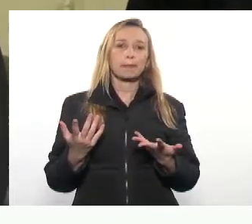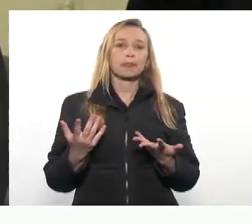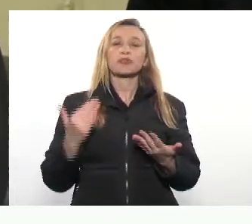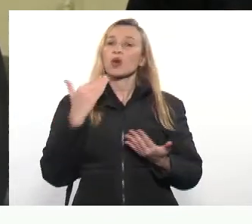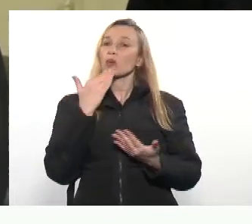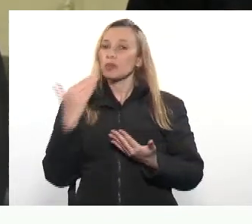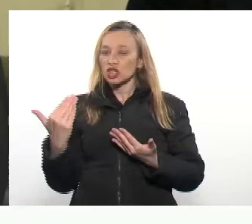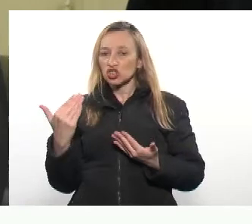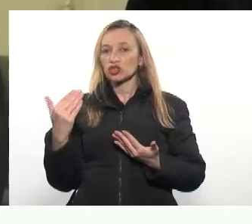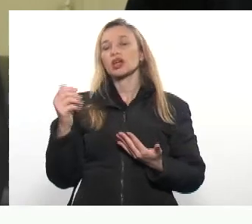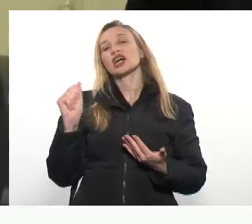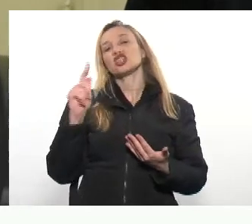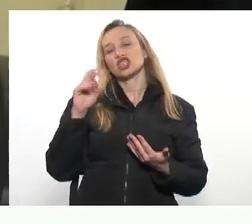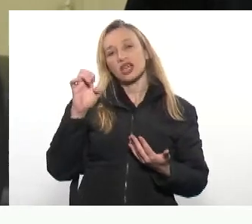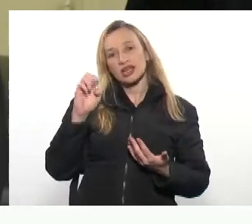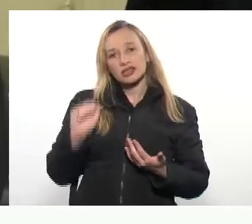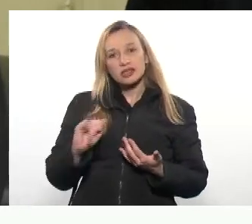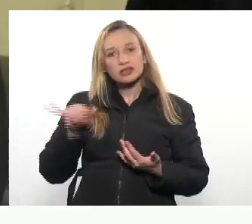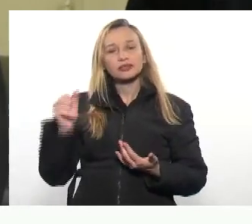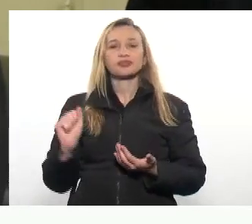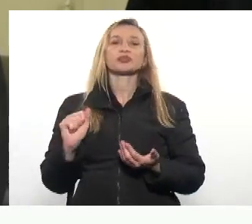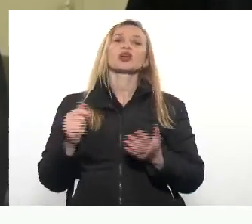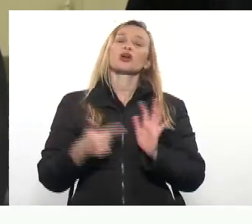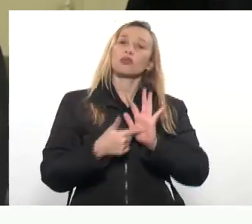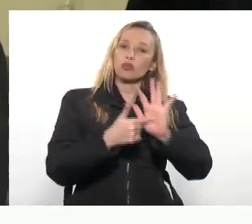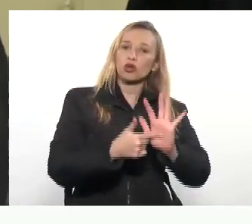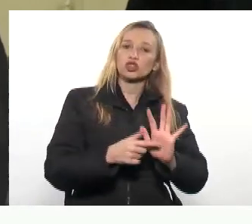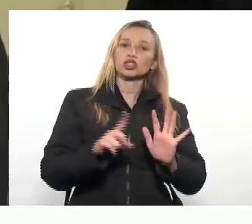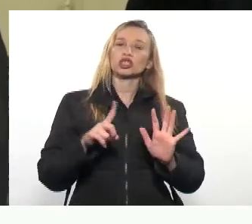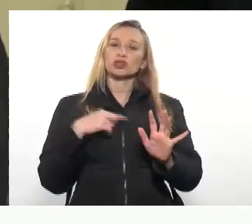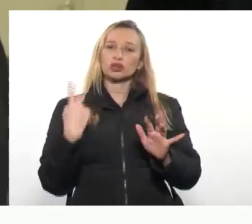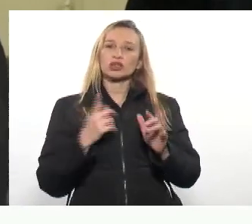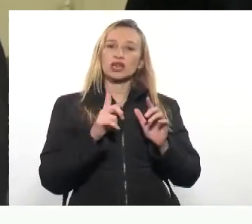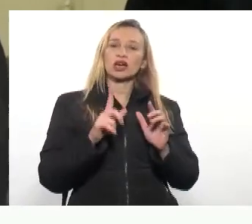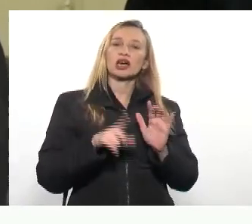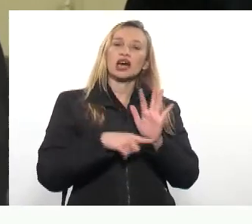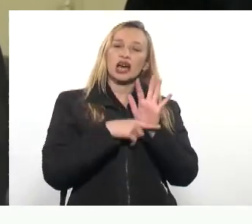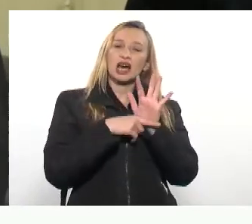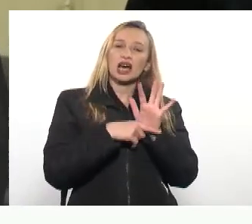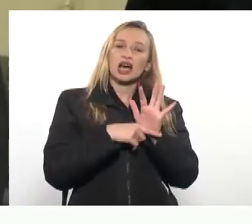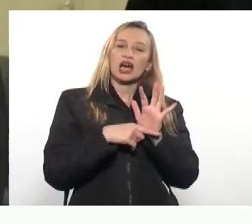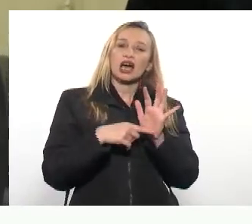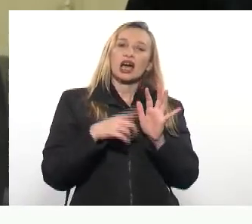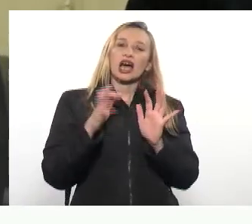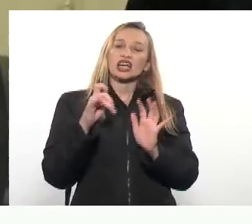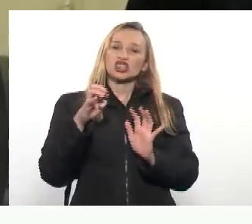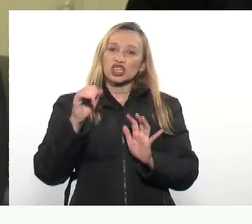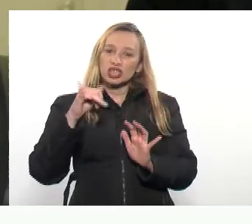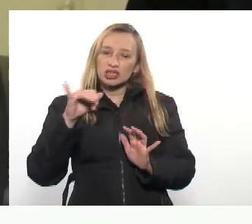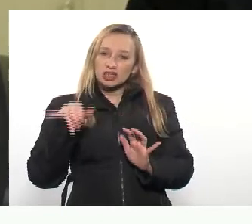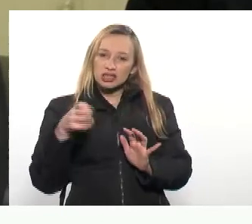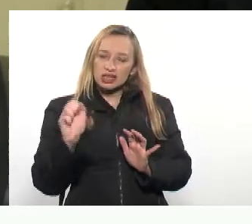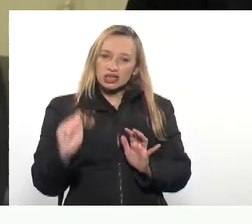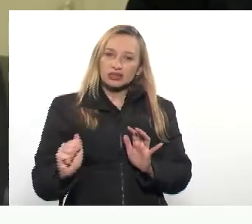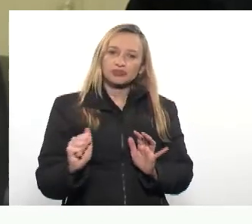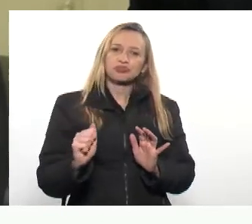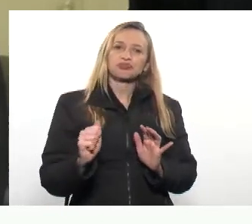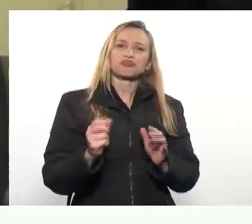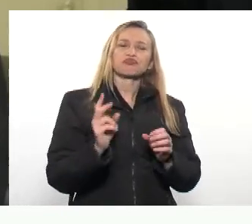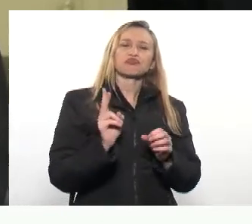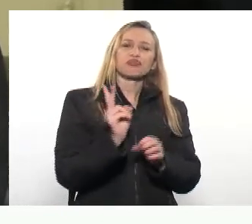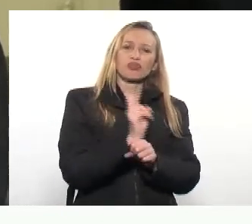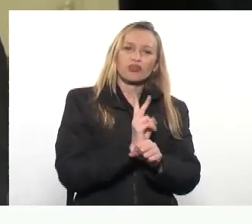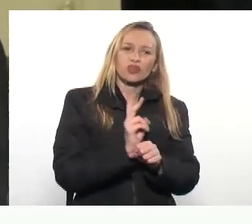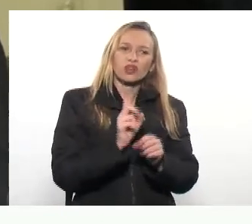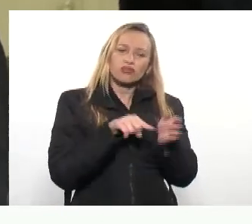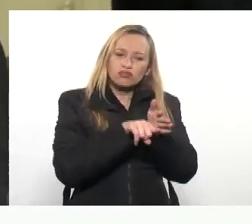da Genersa, que demonstra que a nossa agência reguladora aqui no Estado do Rio de Janeiro não só fiscaliza, não só multa, mas está preocupada